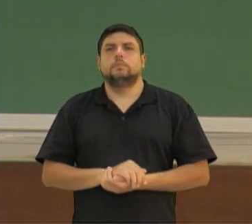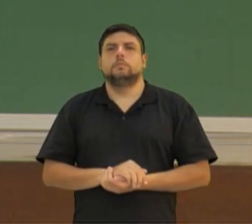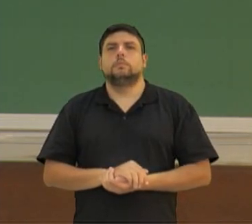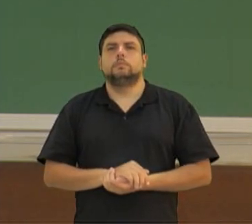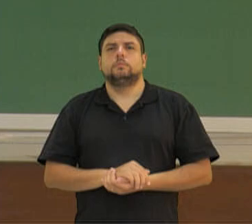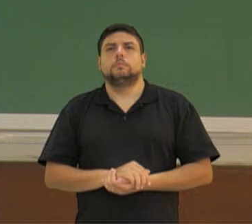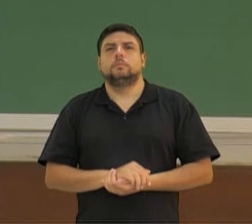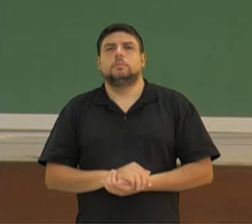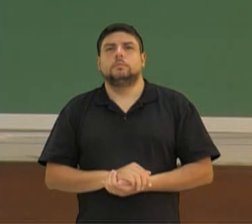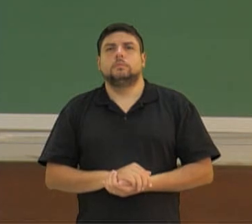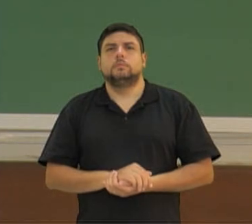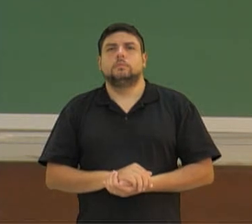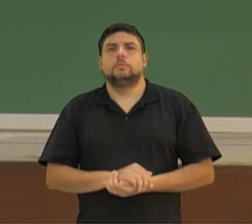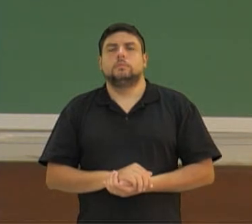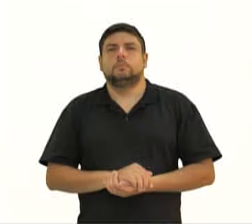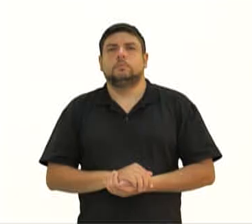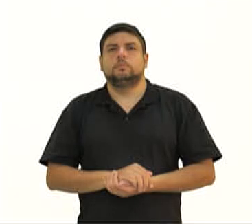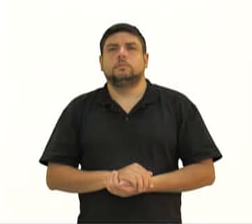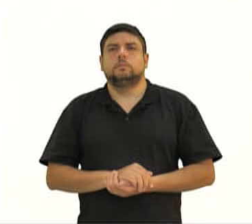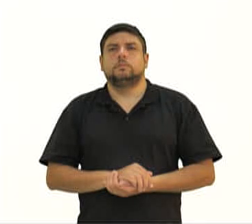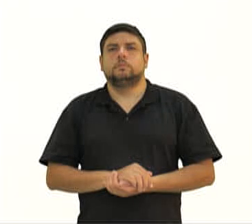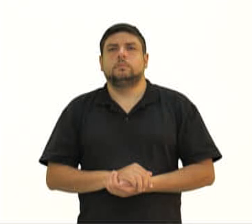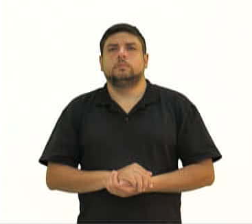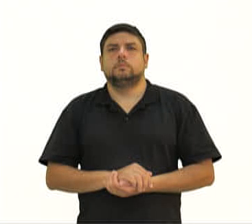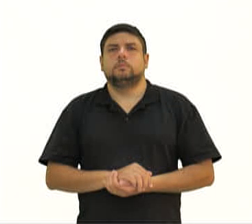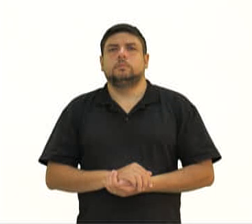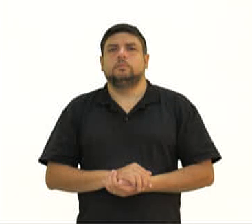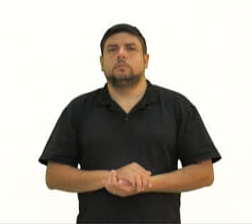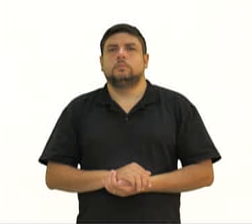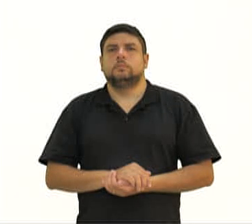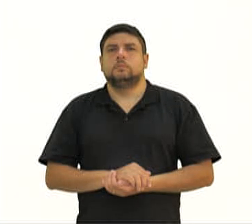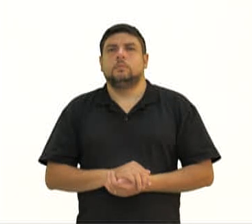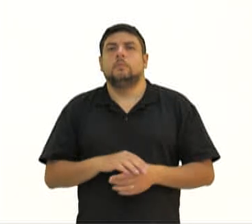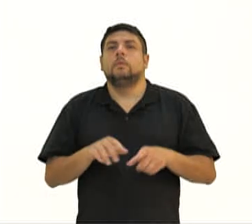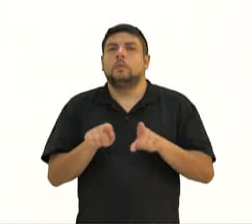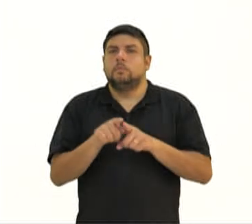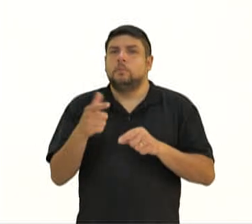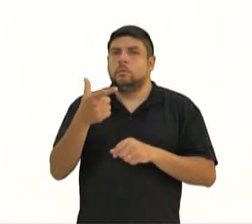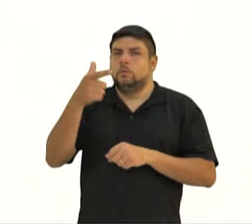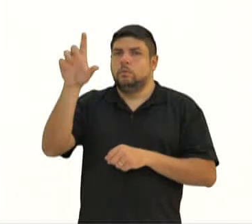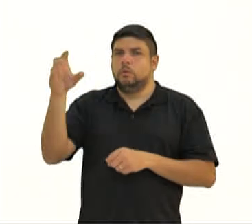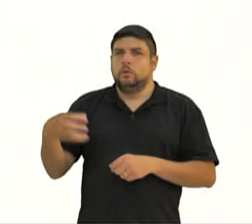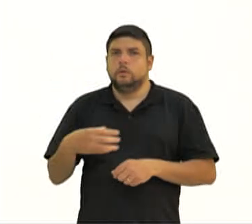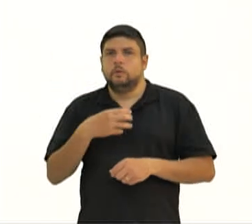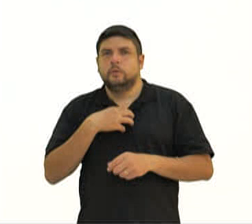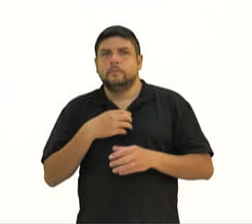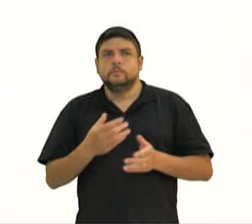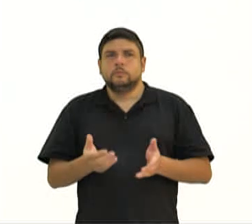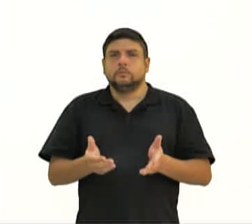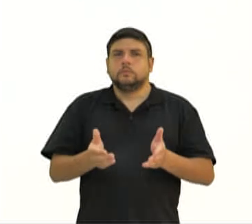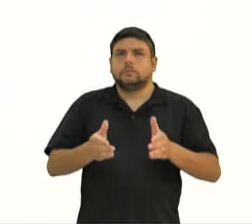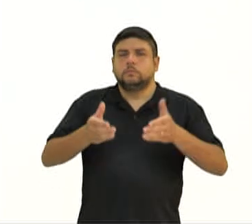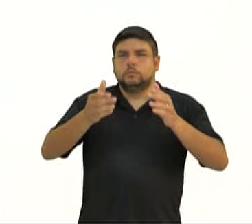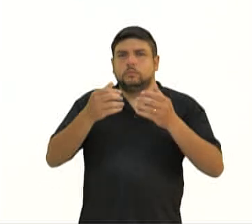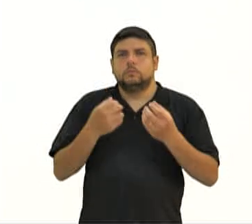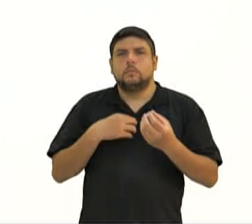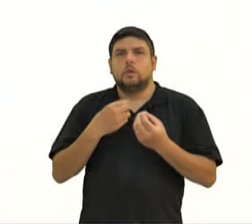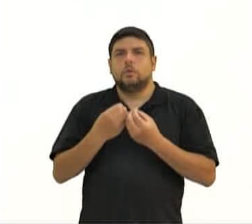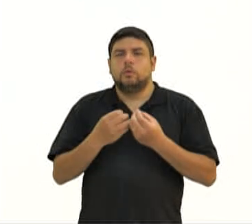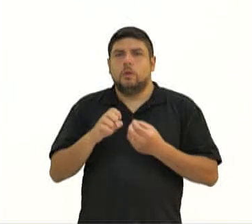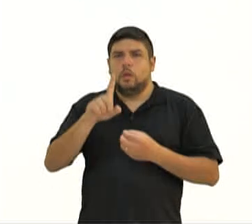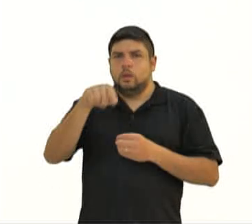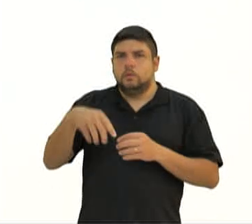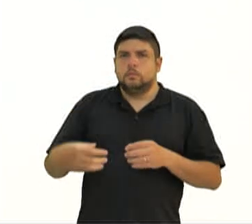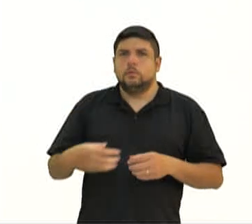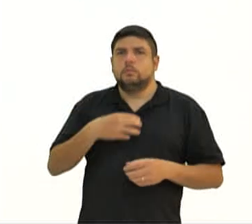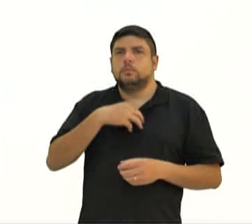produção. A outra é outro estilo de vaso cerimonial que representa uma figura